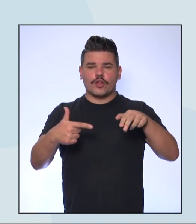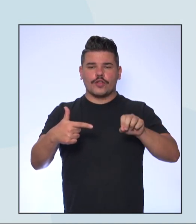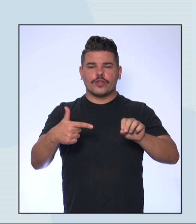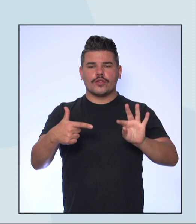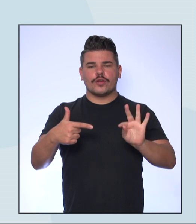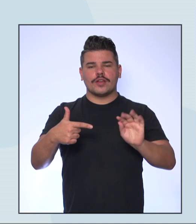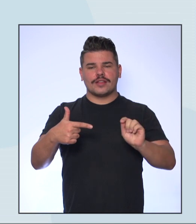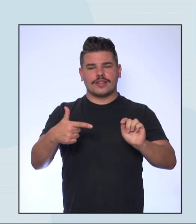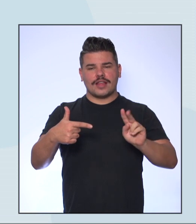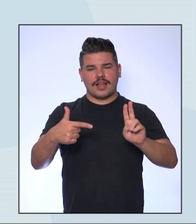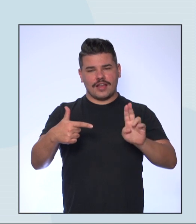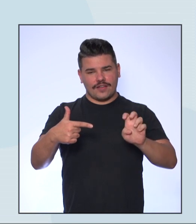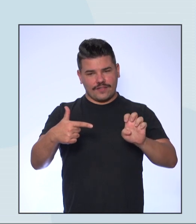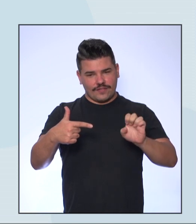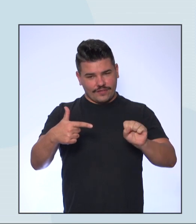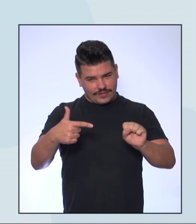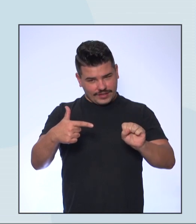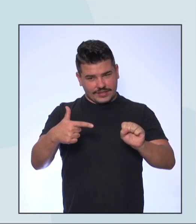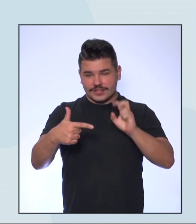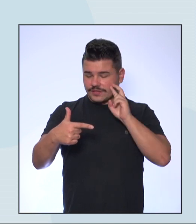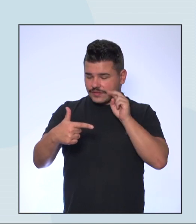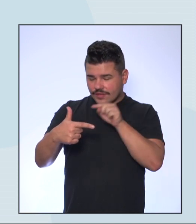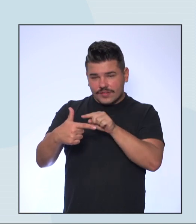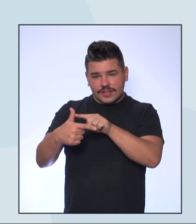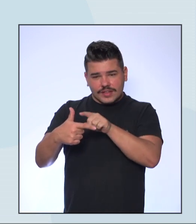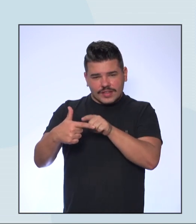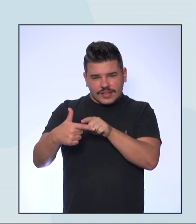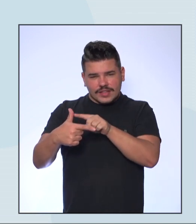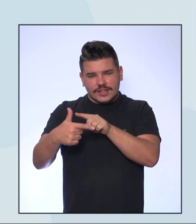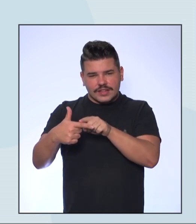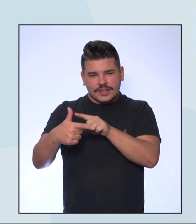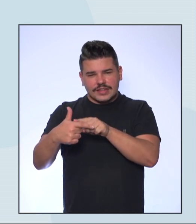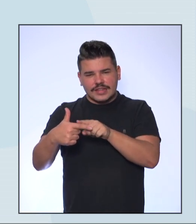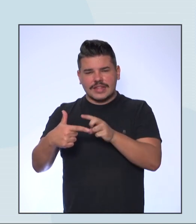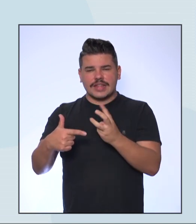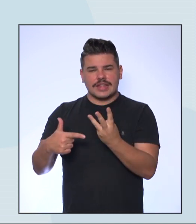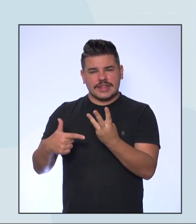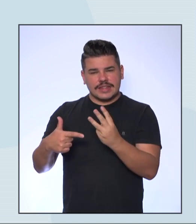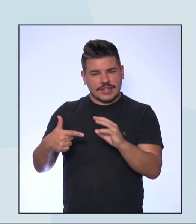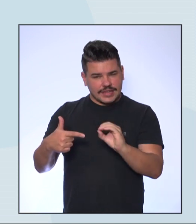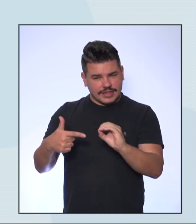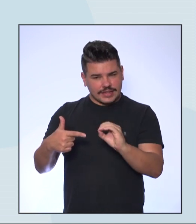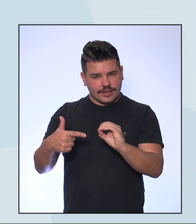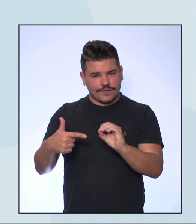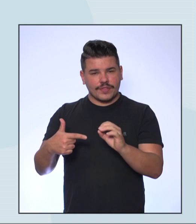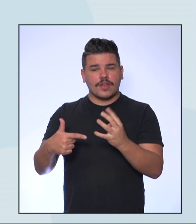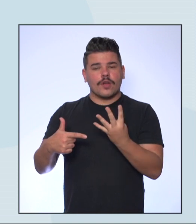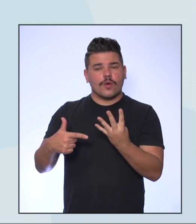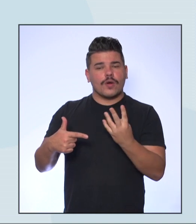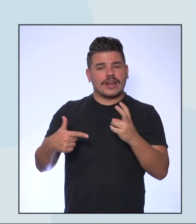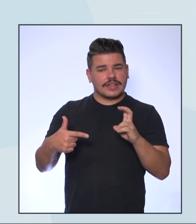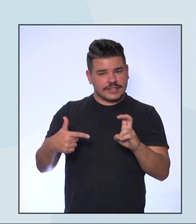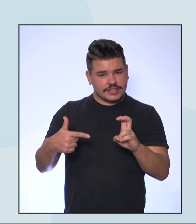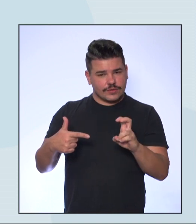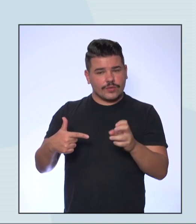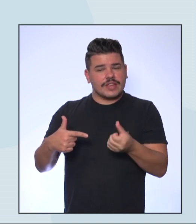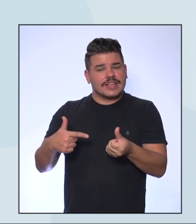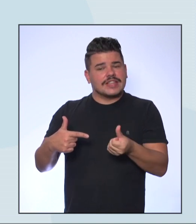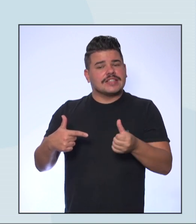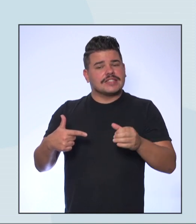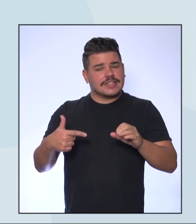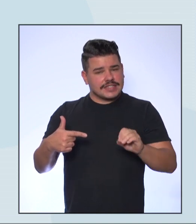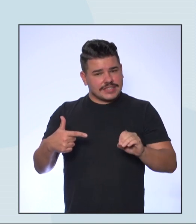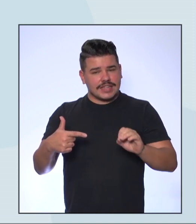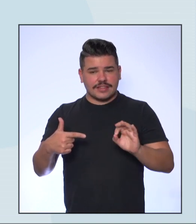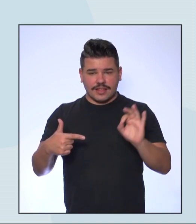graus, né? Na aula anterior, eu trabalhei isso daí, né? Esses triângulos de